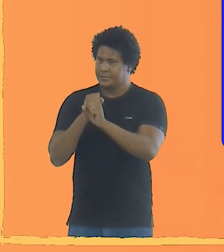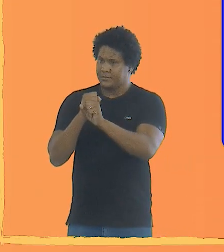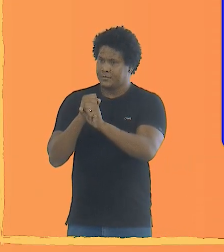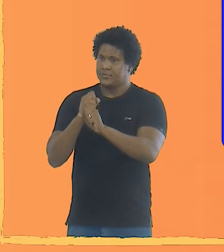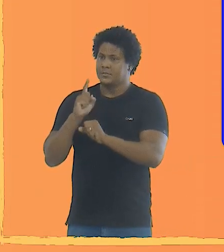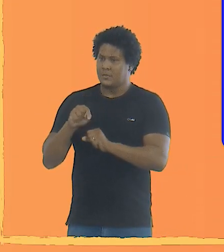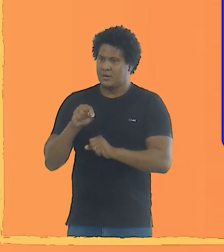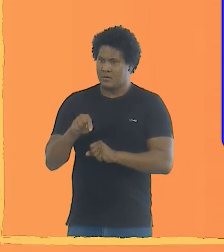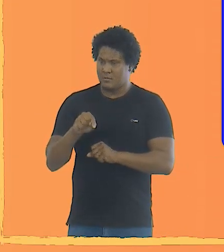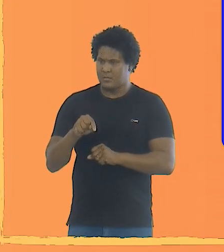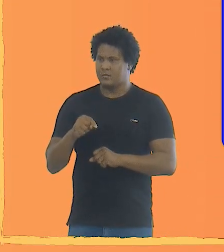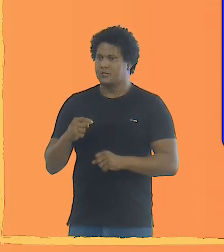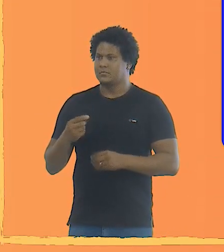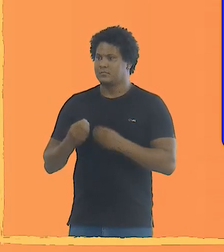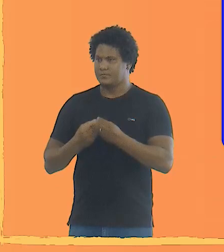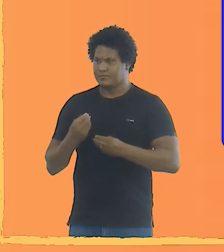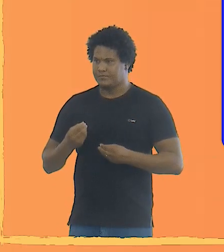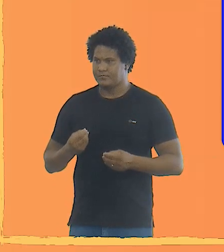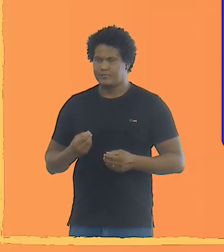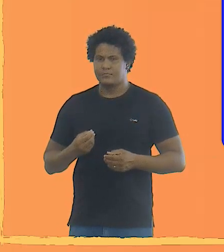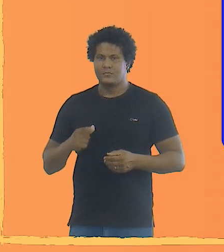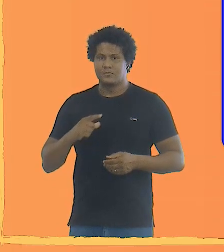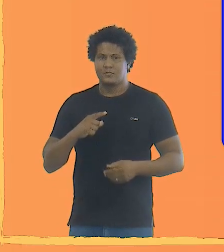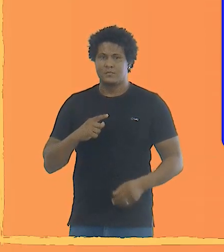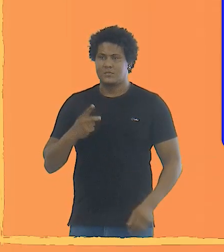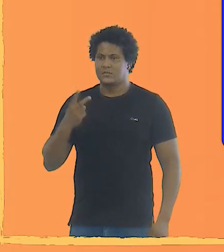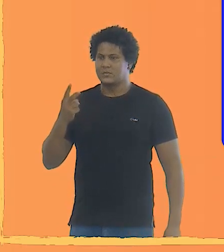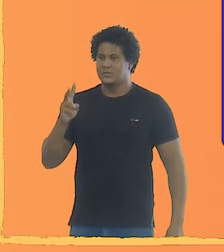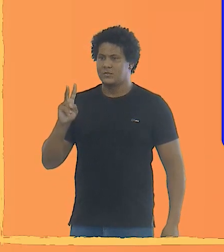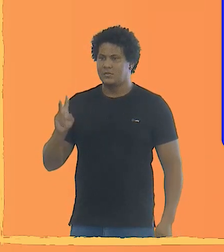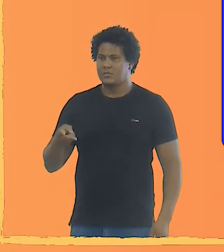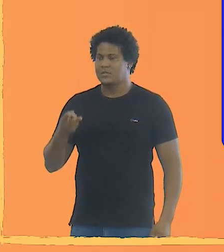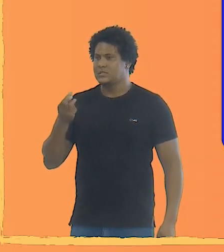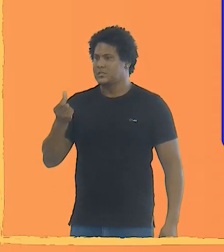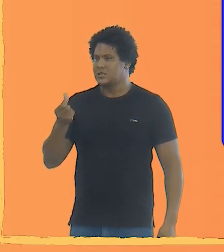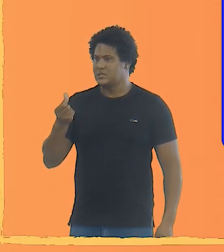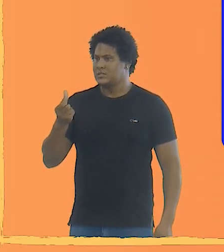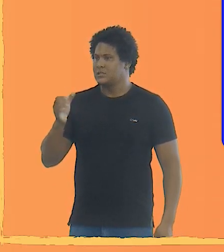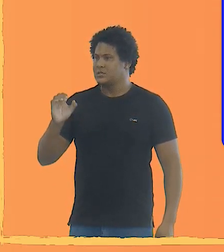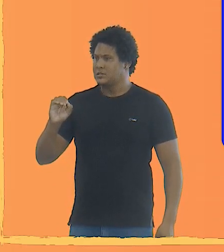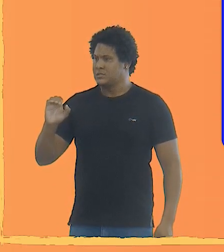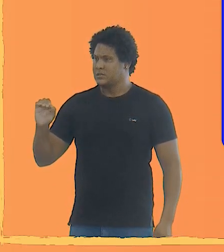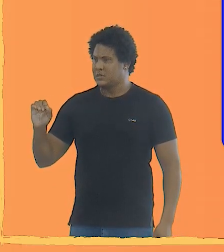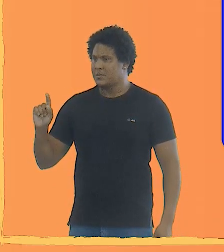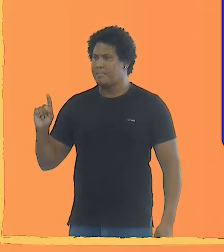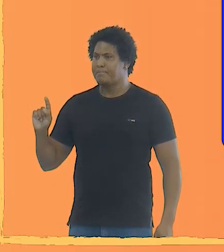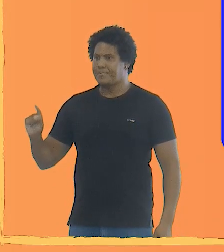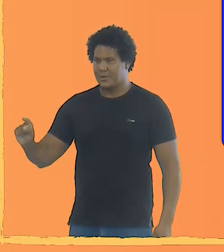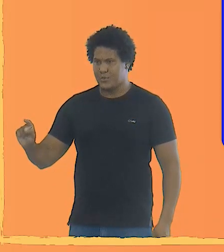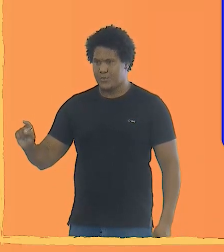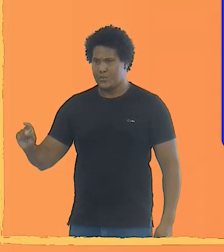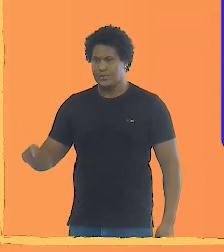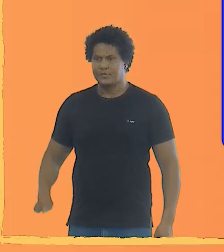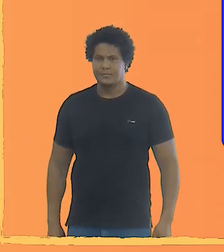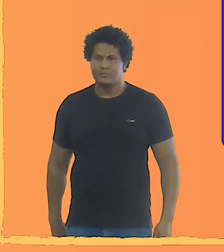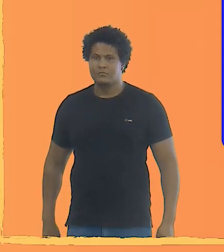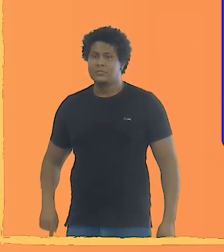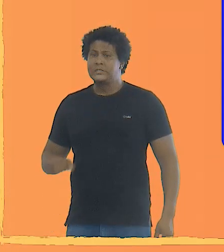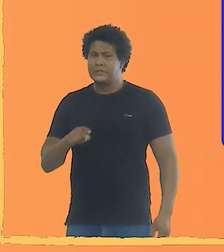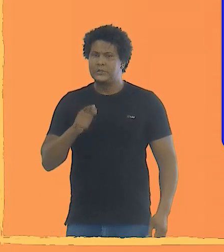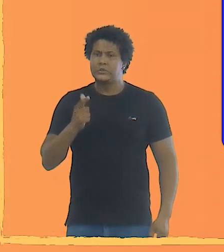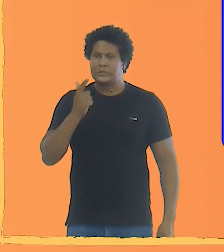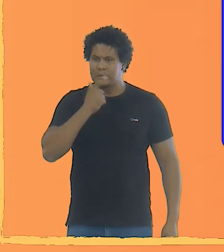a multiplicação, vai dar 2.600.000. Então, esse modelo de senha consegue